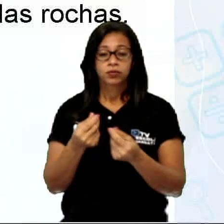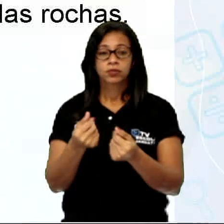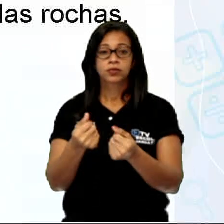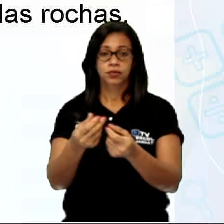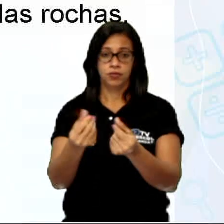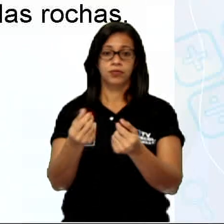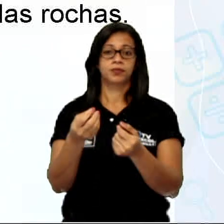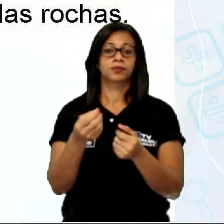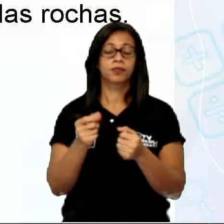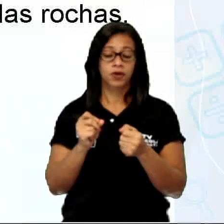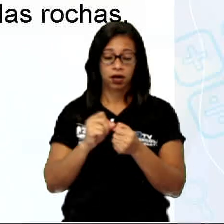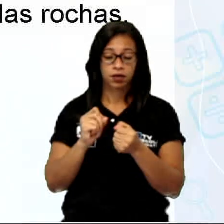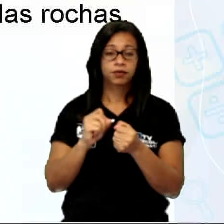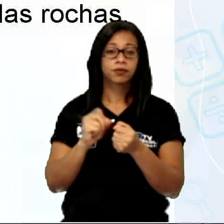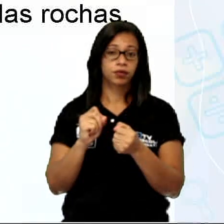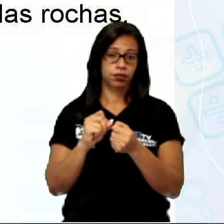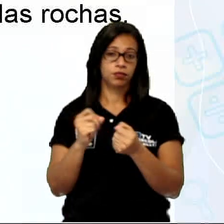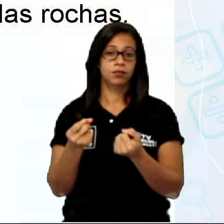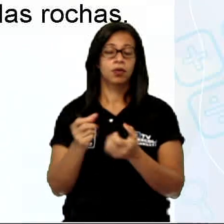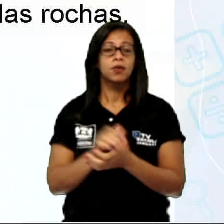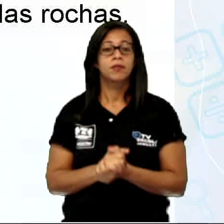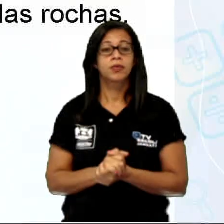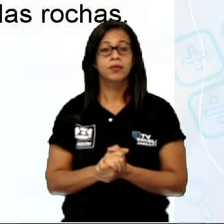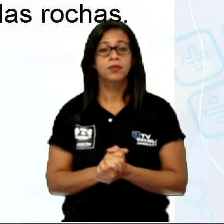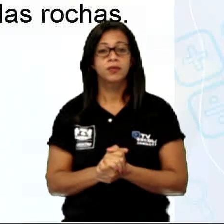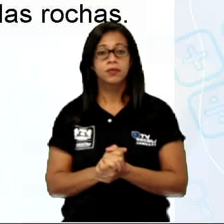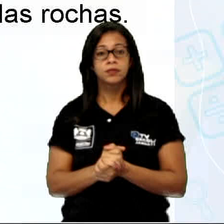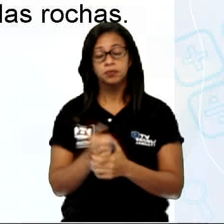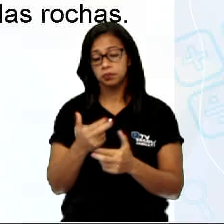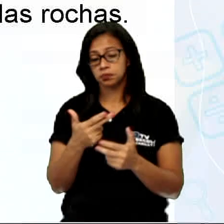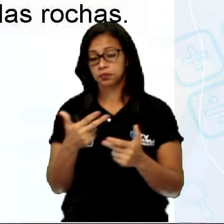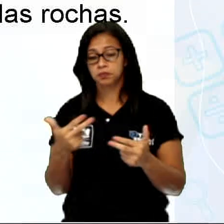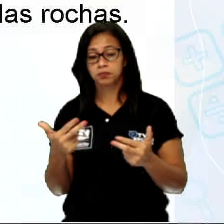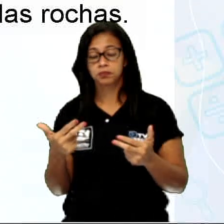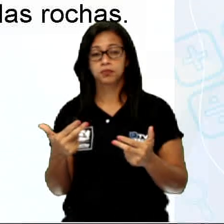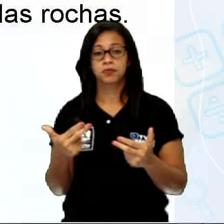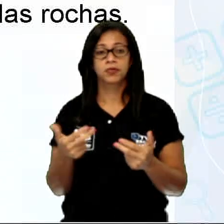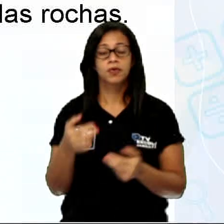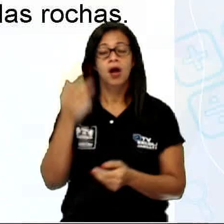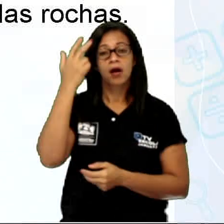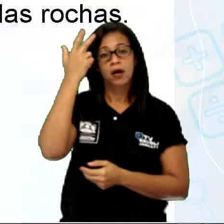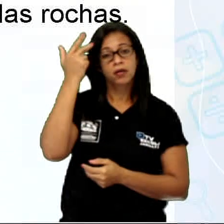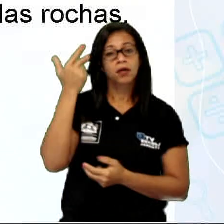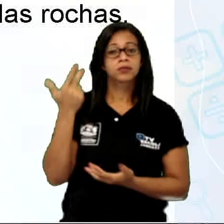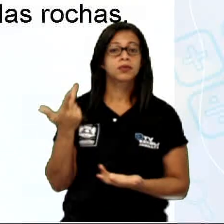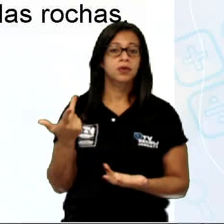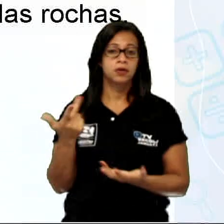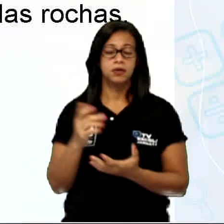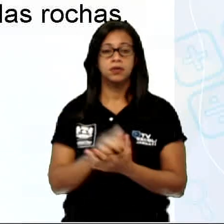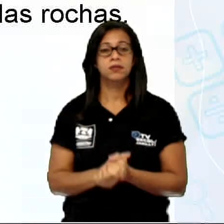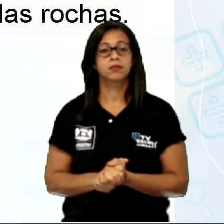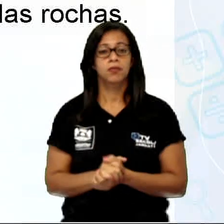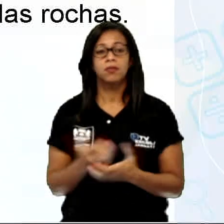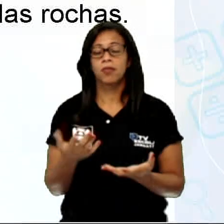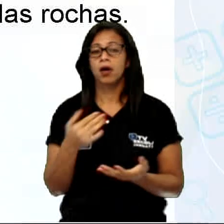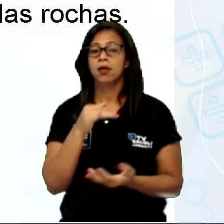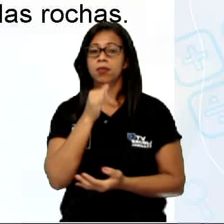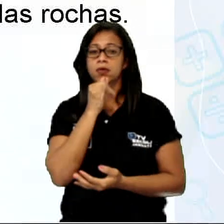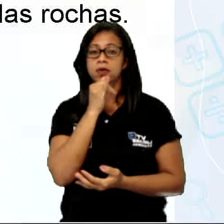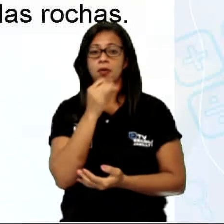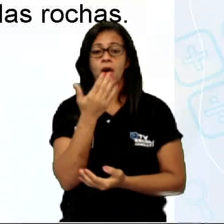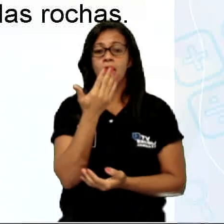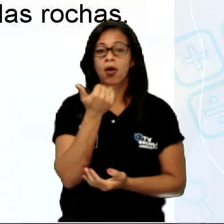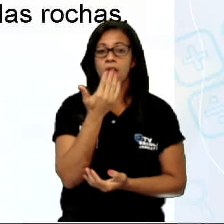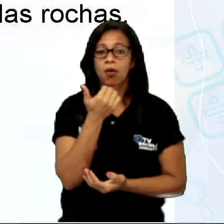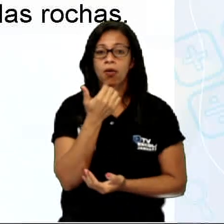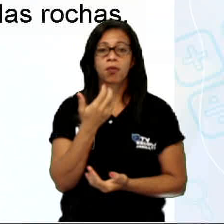orgânicas, ou seja, vivas e inorgânicas, presente na superfície terrestre e oriundo